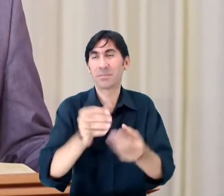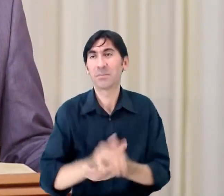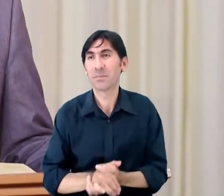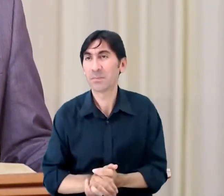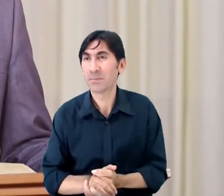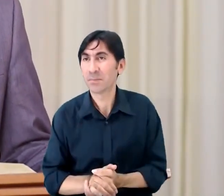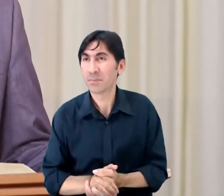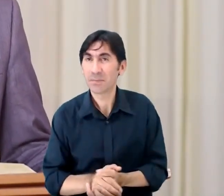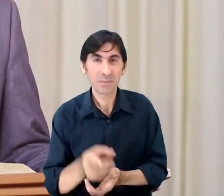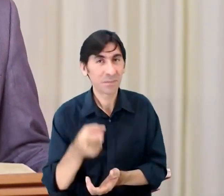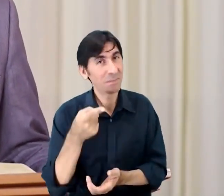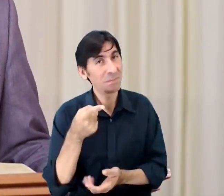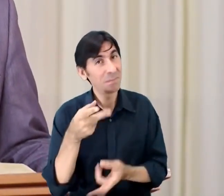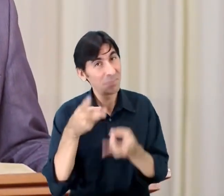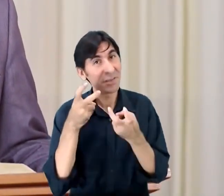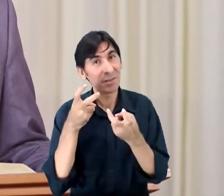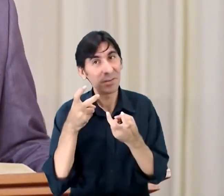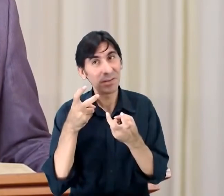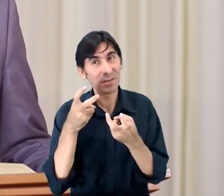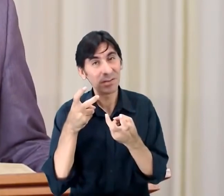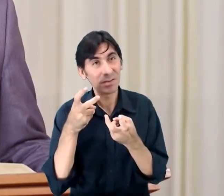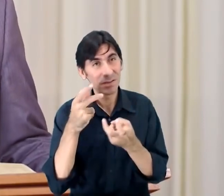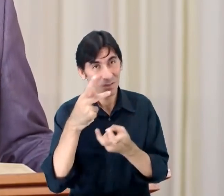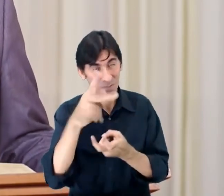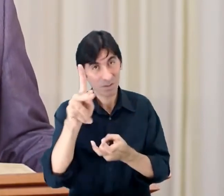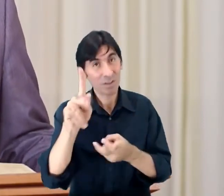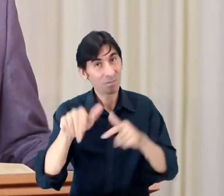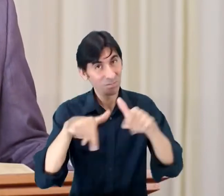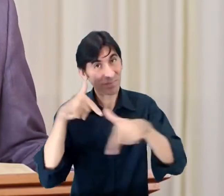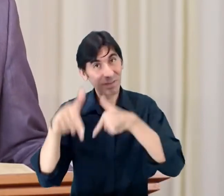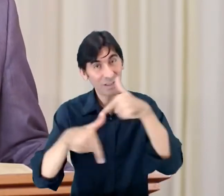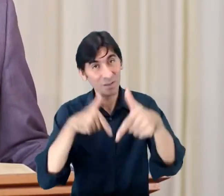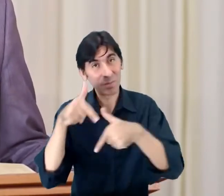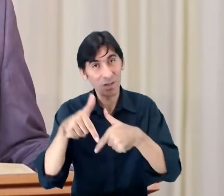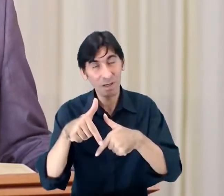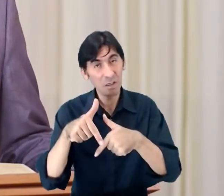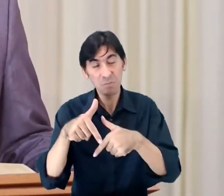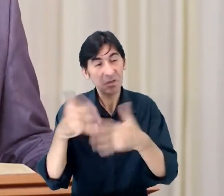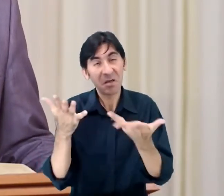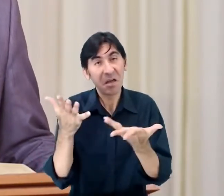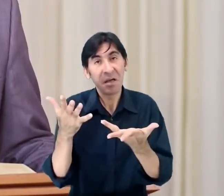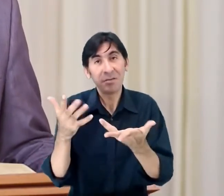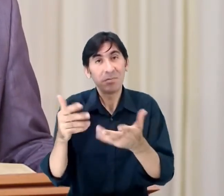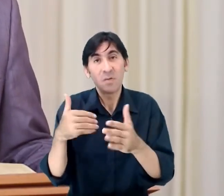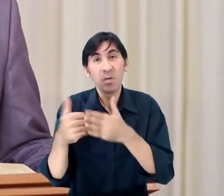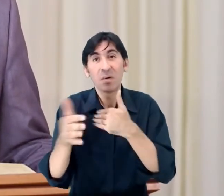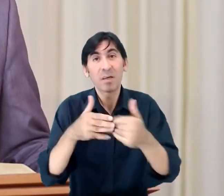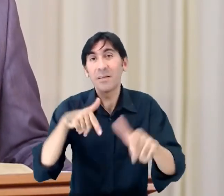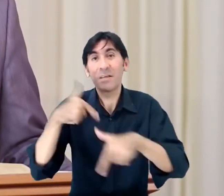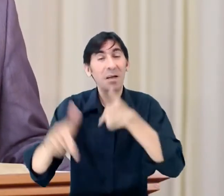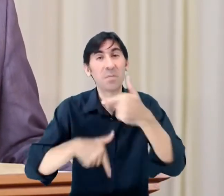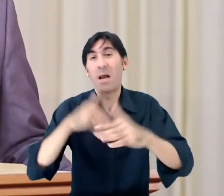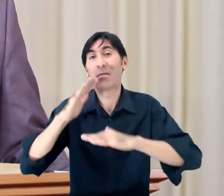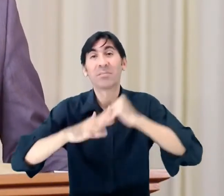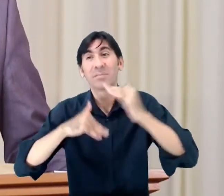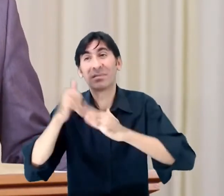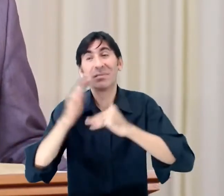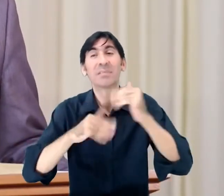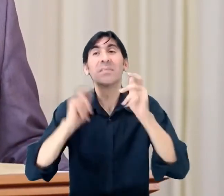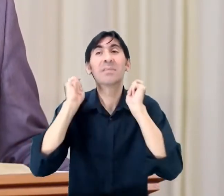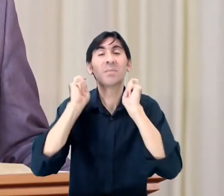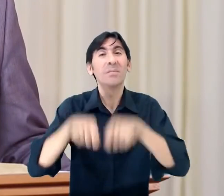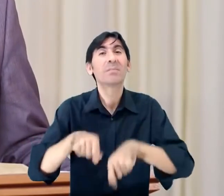eu quero dizer para você, no seu trabalho, na ocupação que você tem, em sua profissão, você